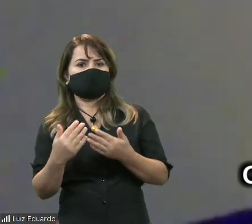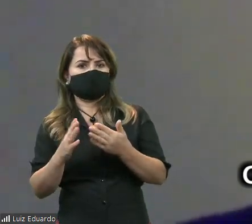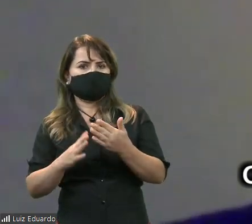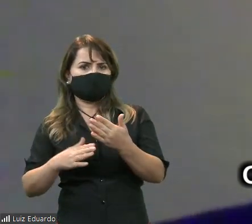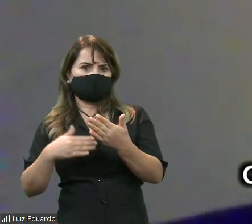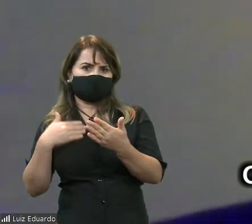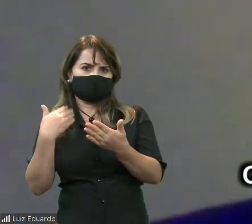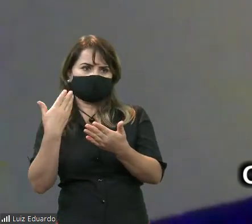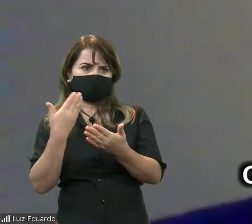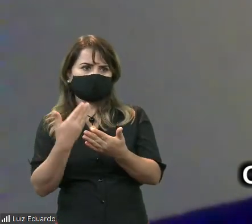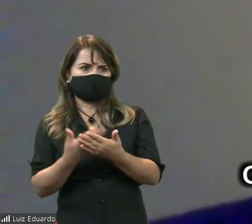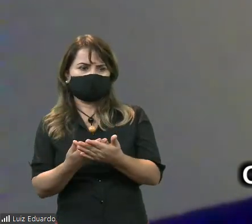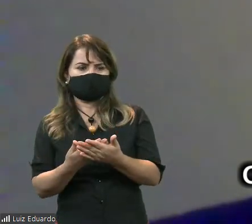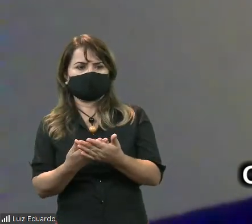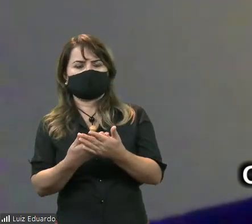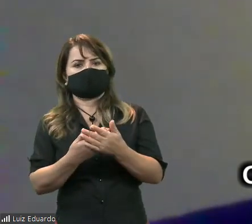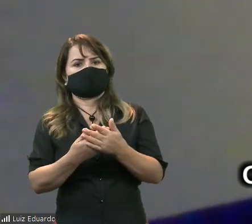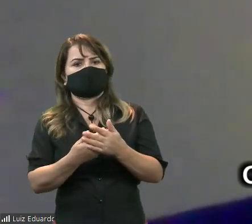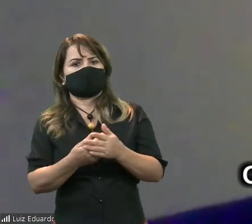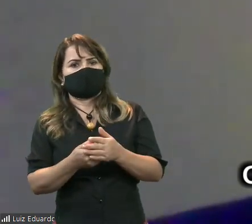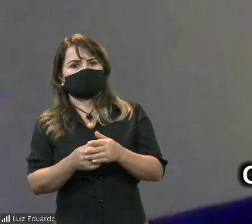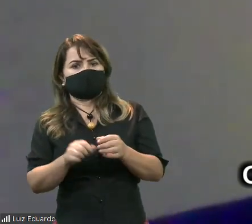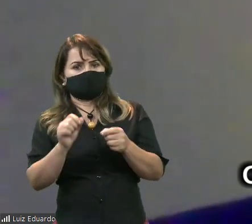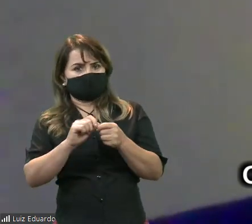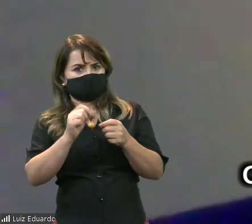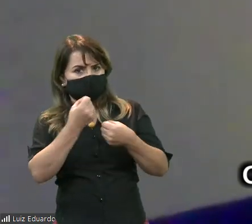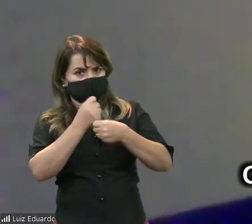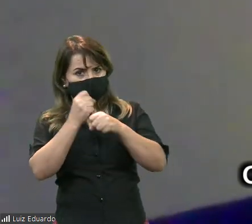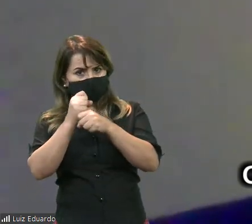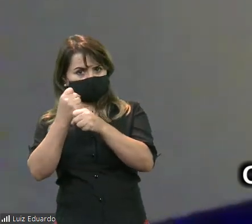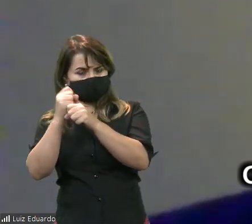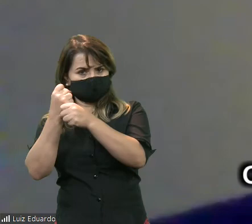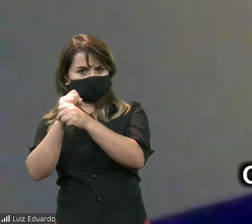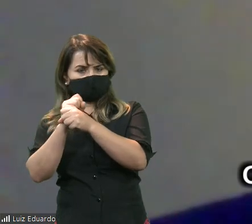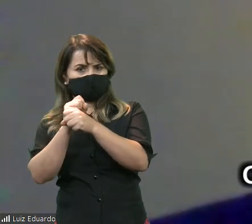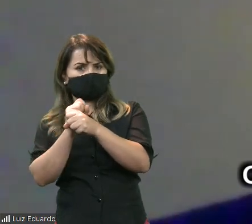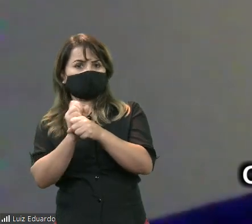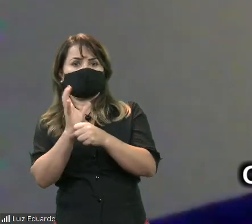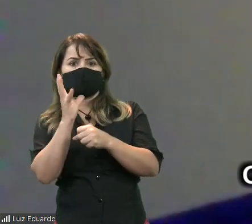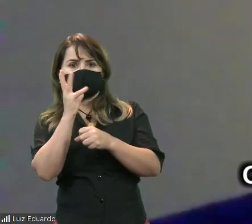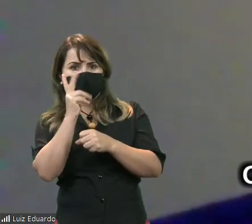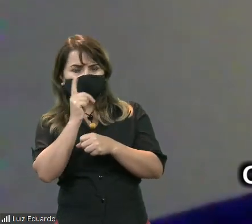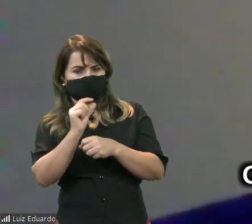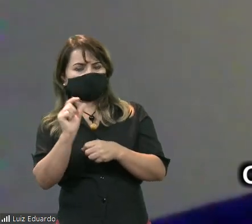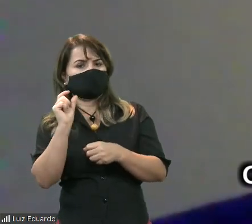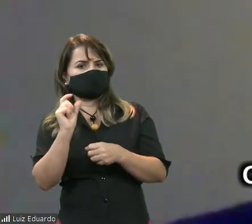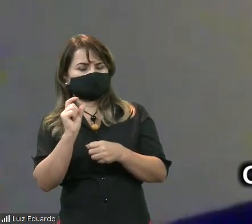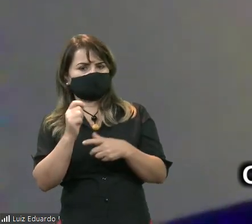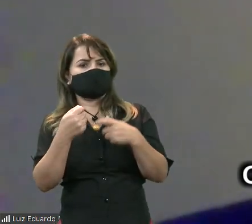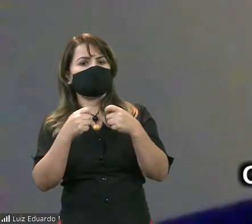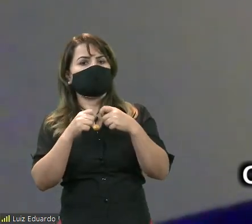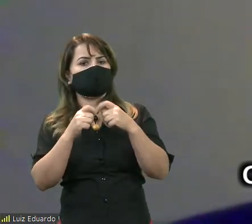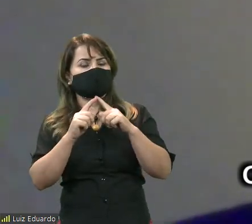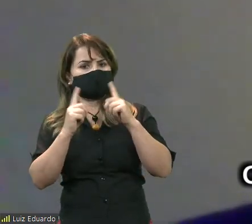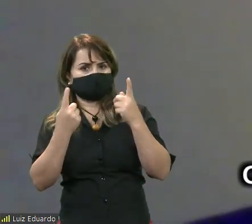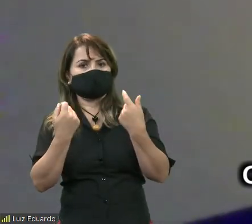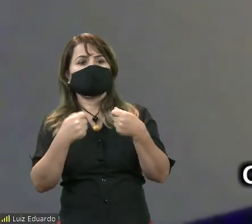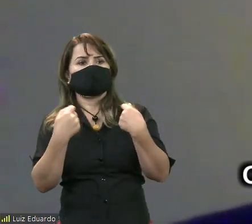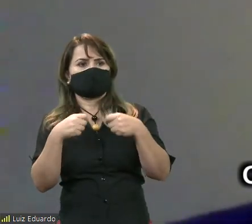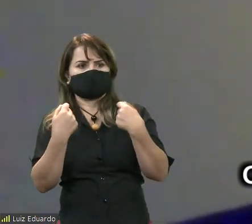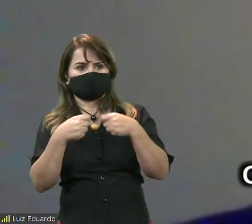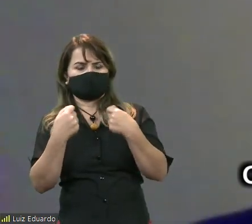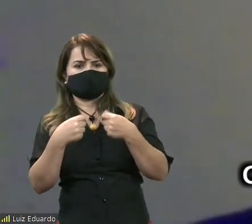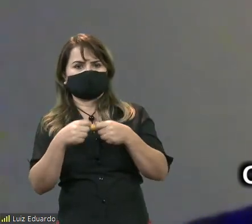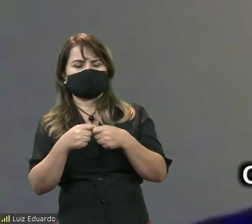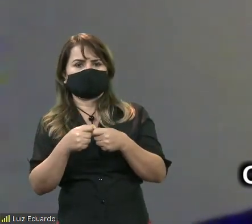até a execução vai um caminho distante, mas que deve ser percorrido. O Buquerque colocou muito